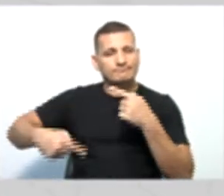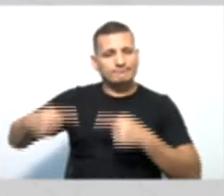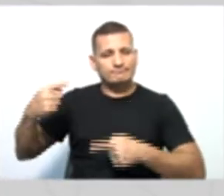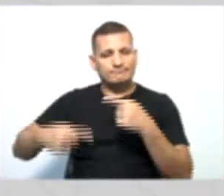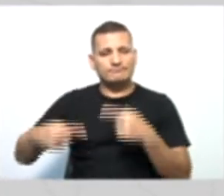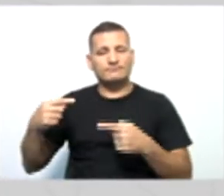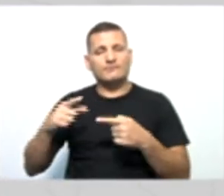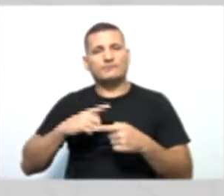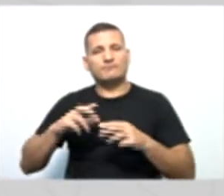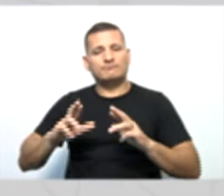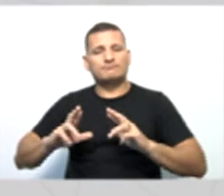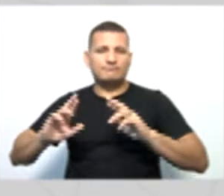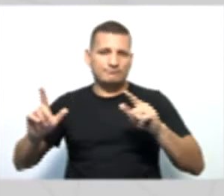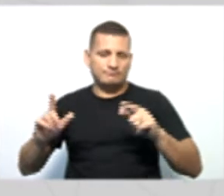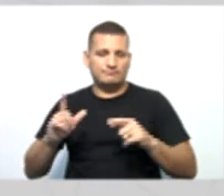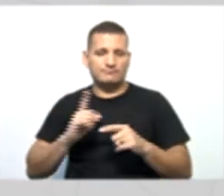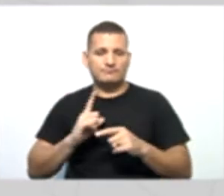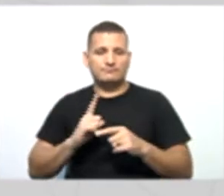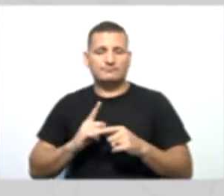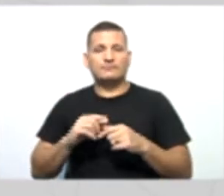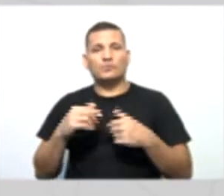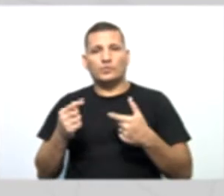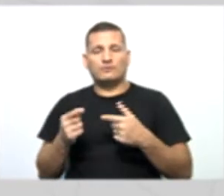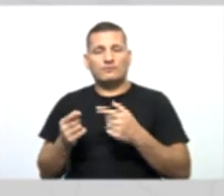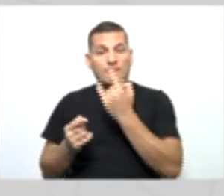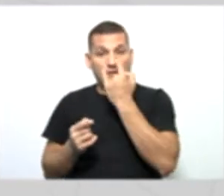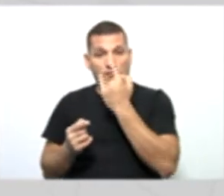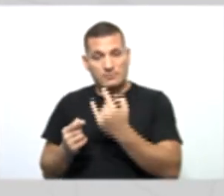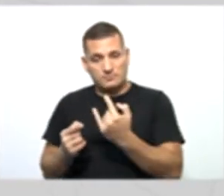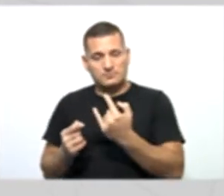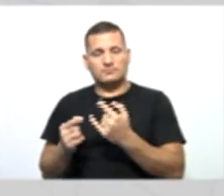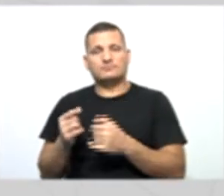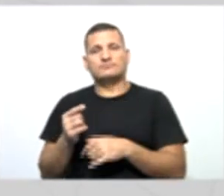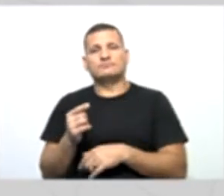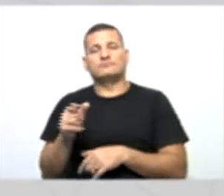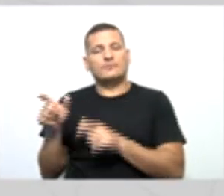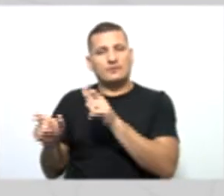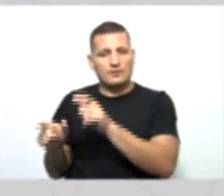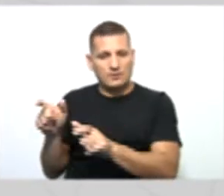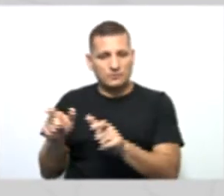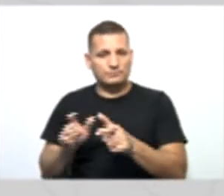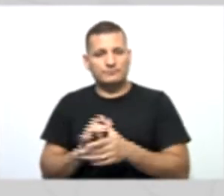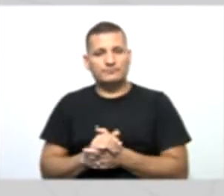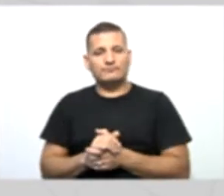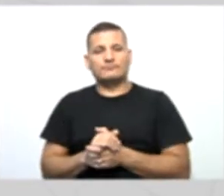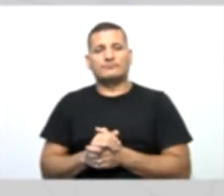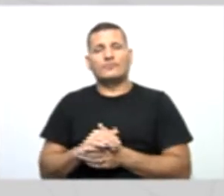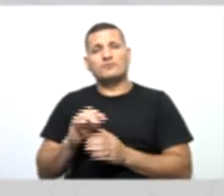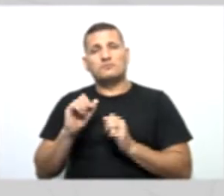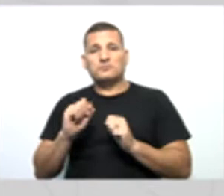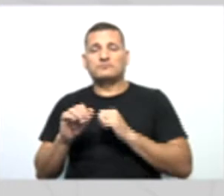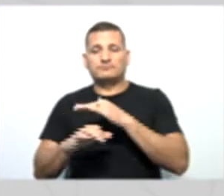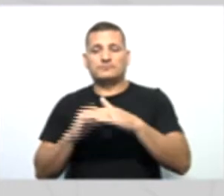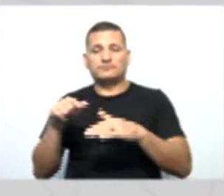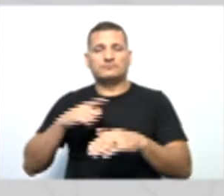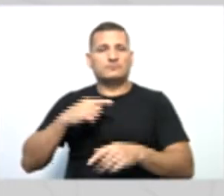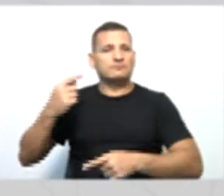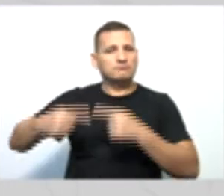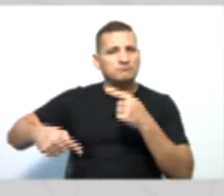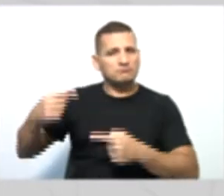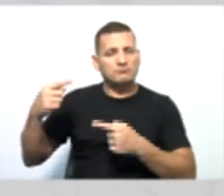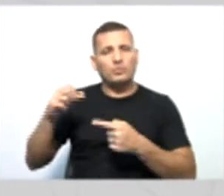tenho algo diferente que chama a atenção ali do cliente. O empreendimento pode ter vantagem competitiva